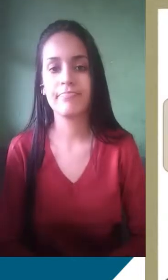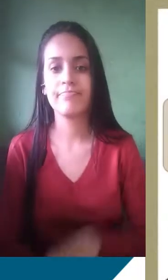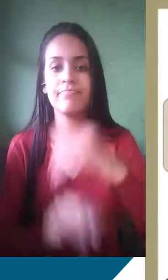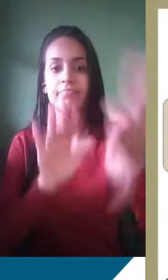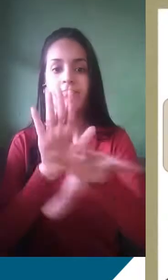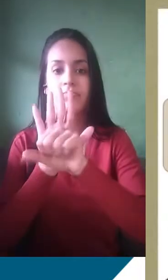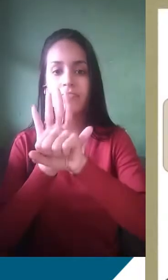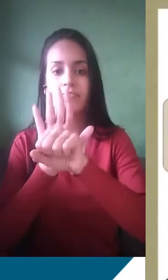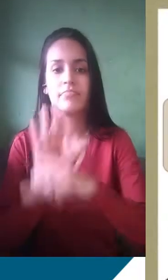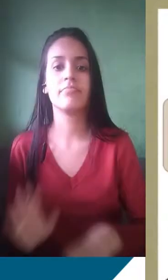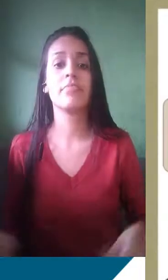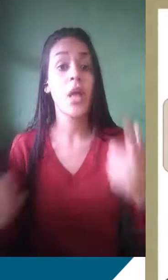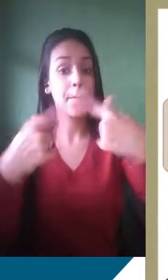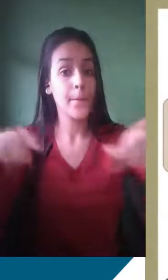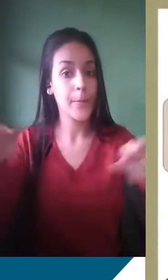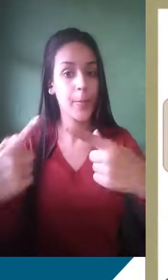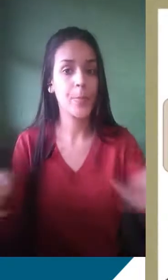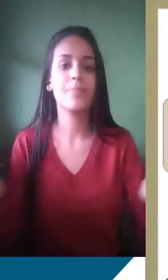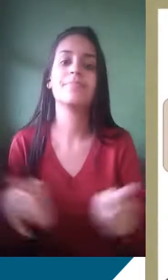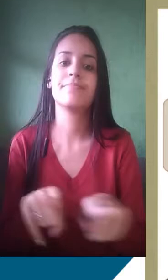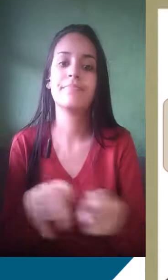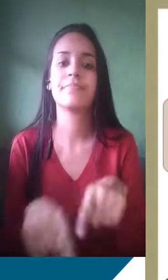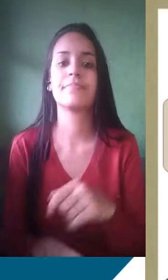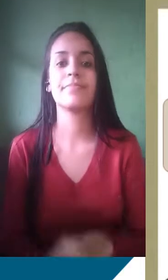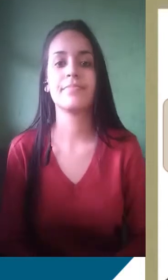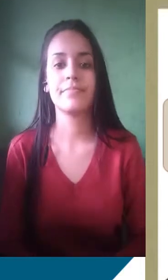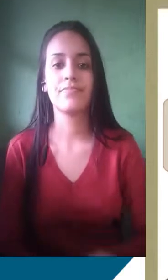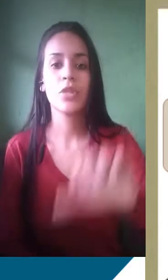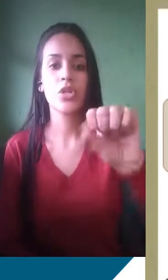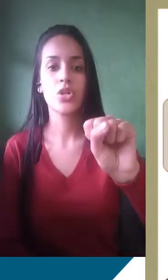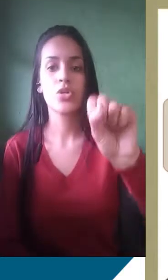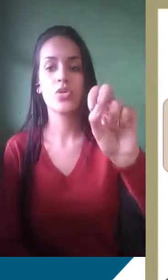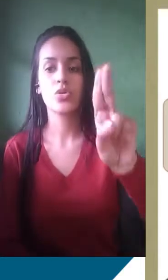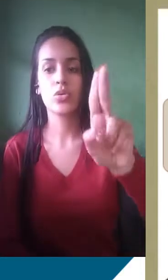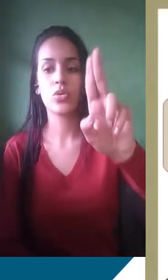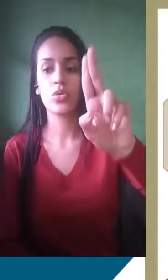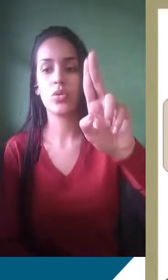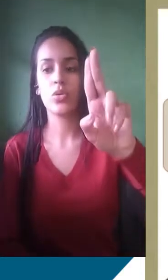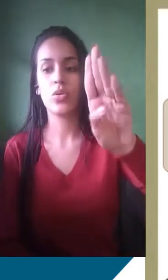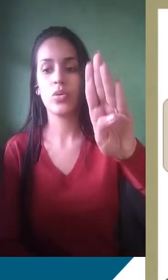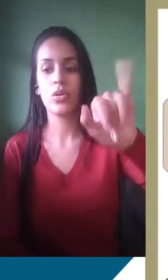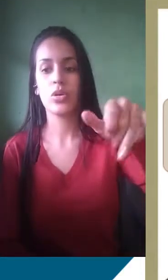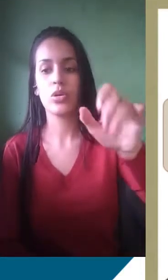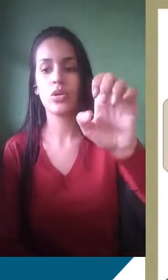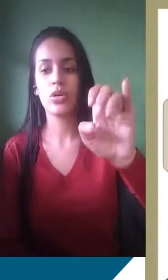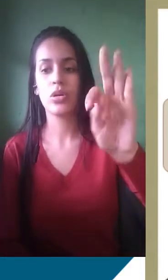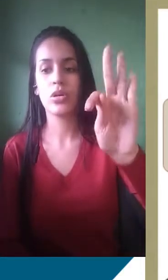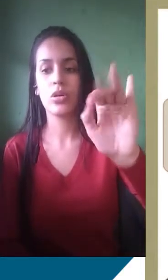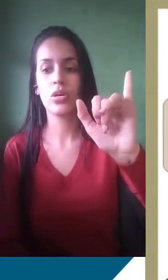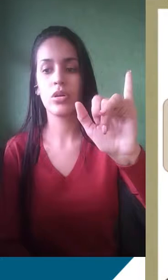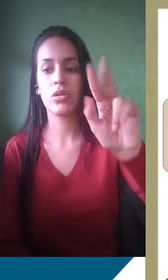o abstracionismo e a musicalidade. A subjetividade profunda, presente nos